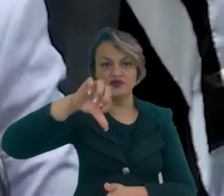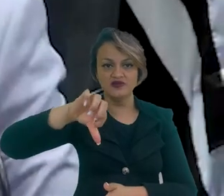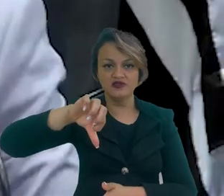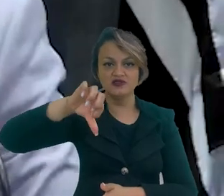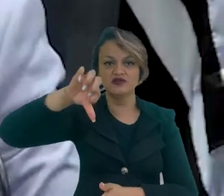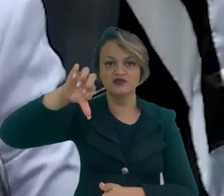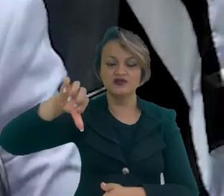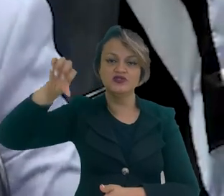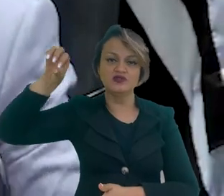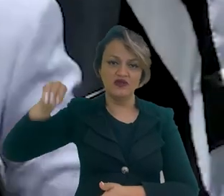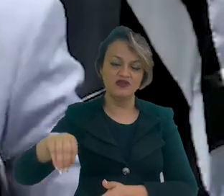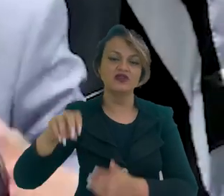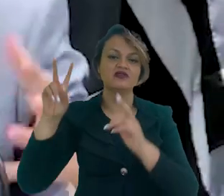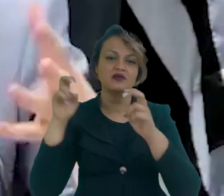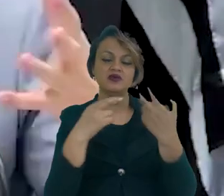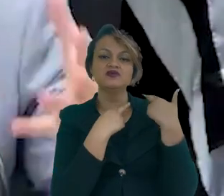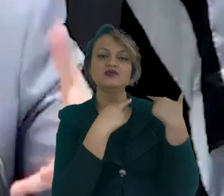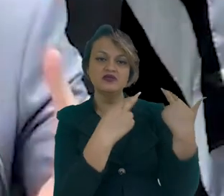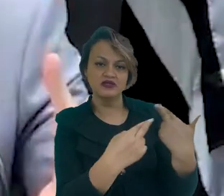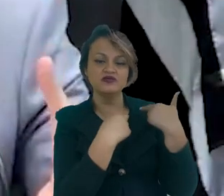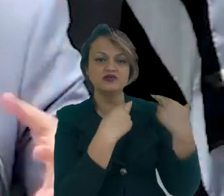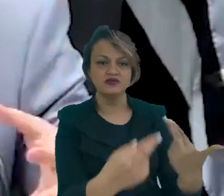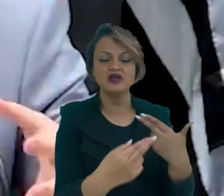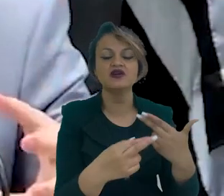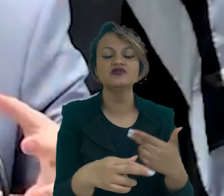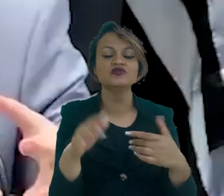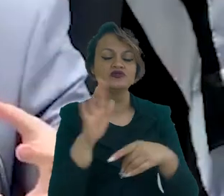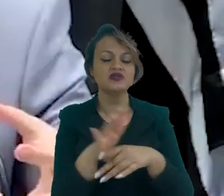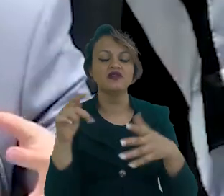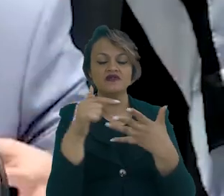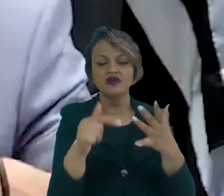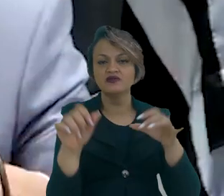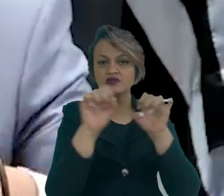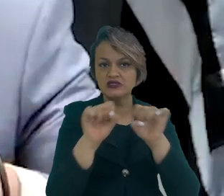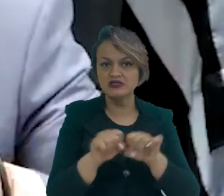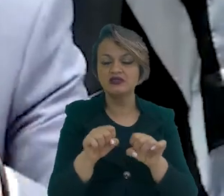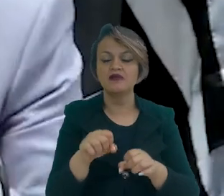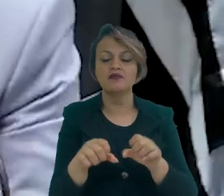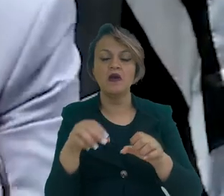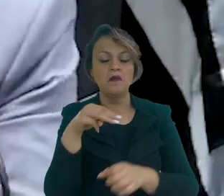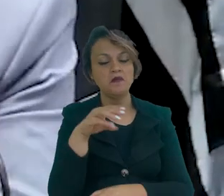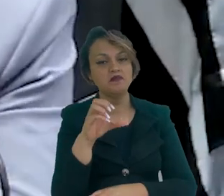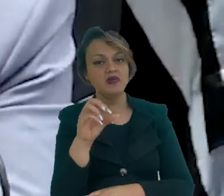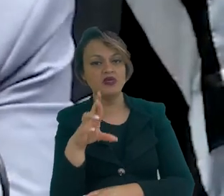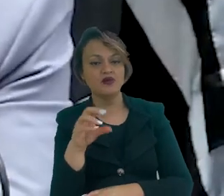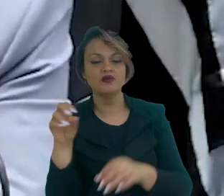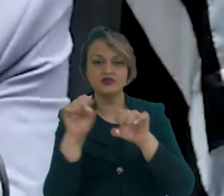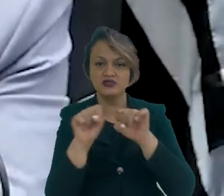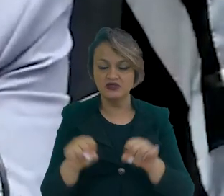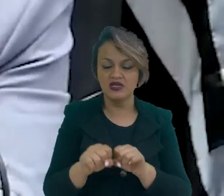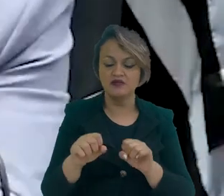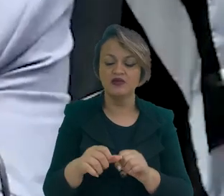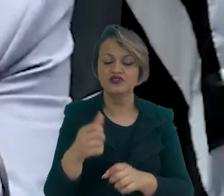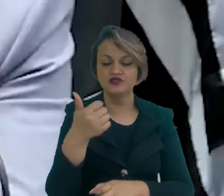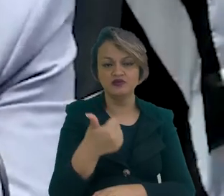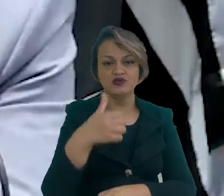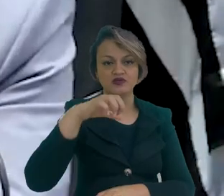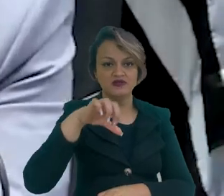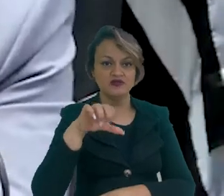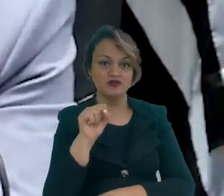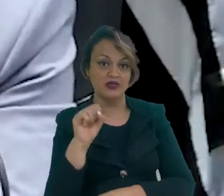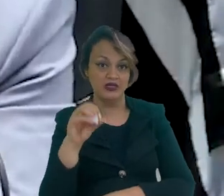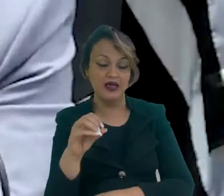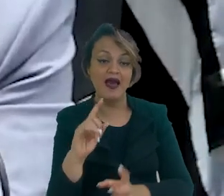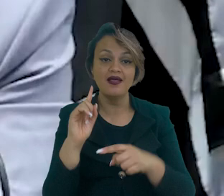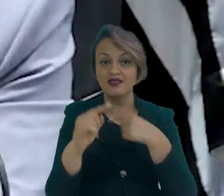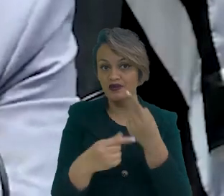90 então contribuição dos direitos fundamentais a responsabilidade a contribuição dos sistemas e microssistemas